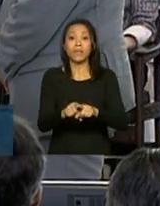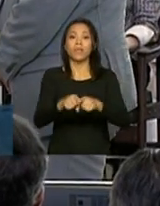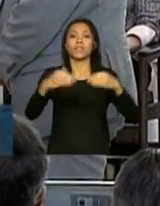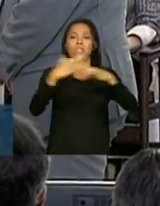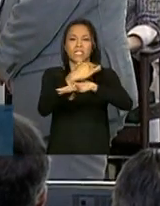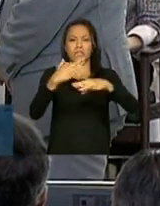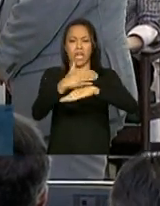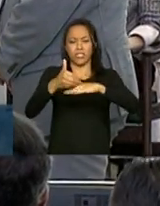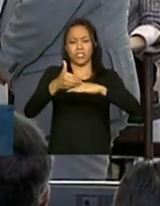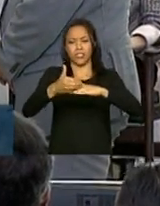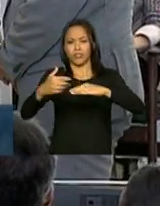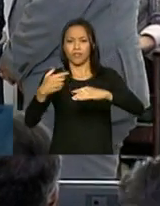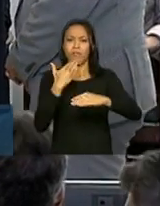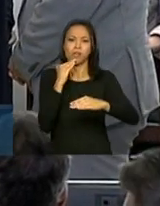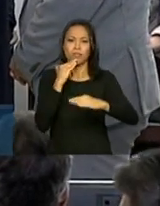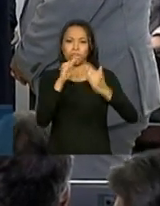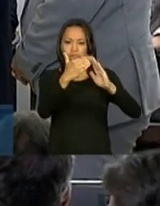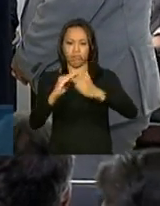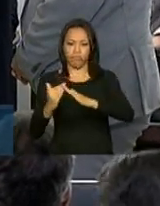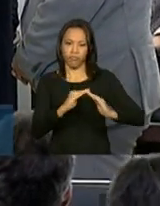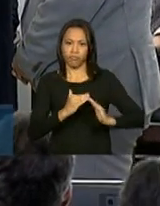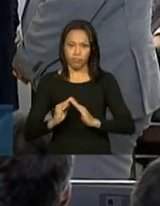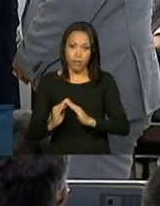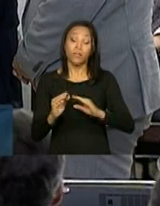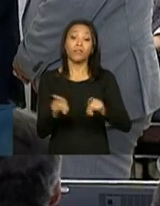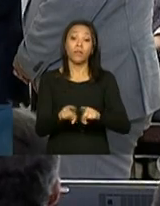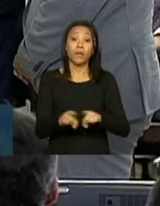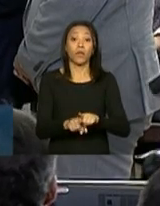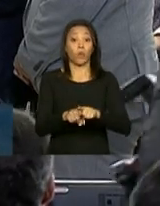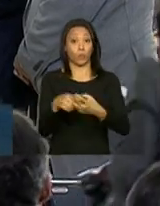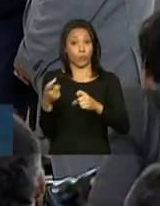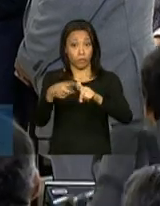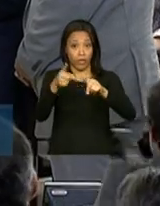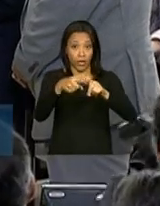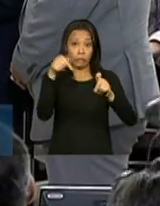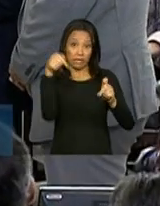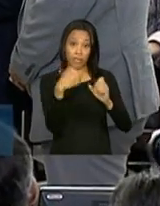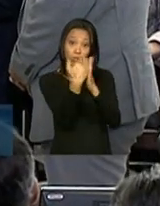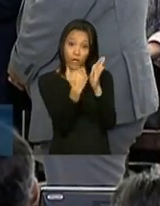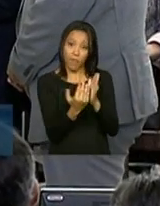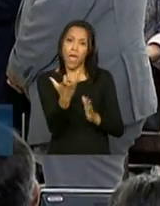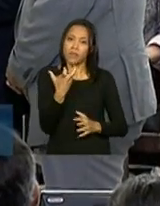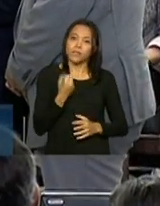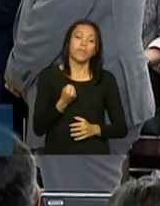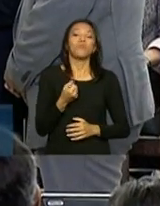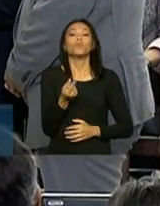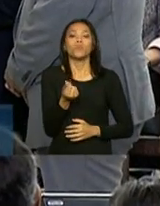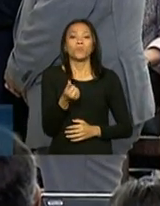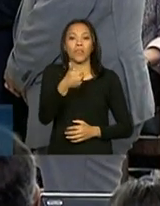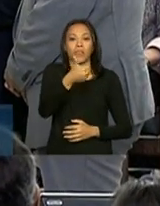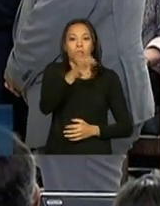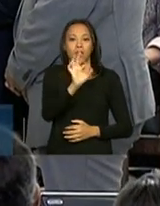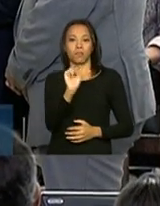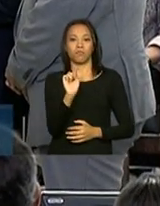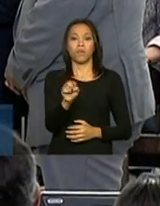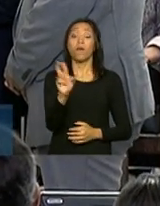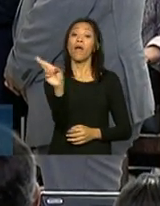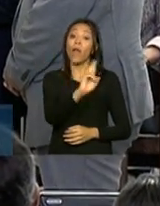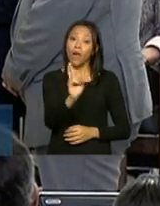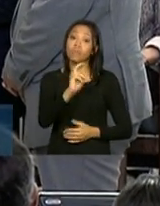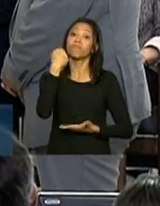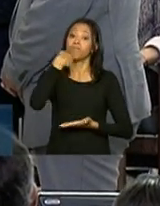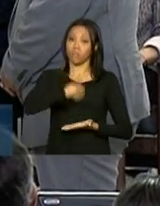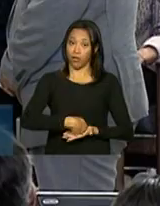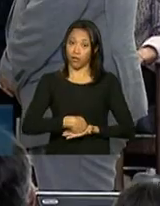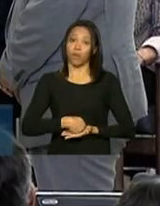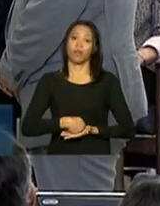periferias das grandes cidades. Os médicos do programa recebem uma bolsa de R$10 mil, paga